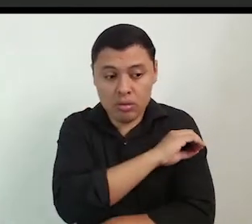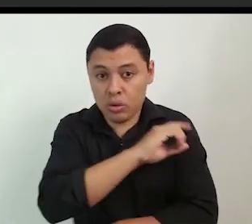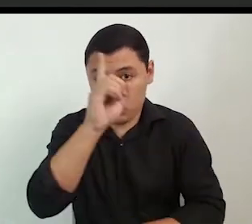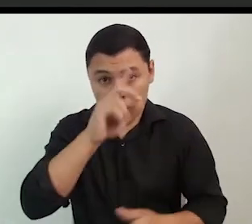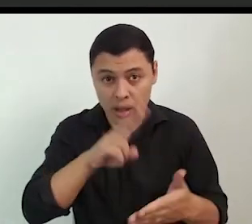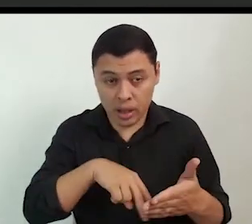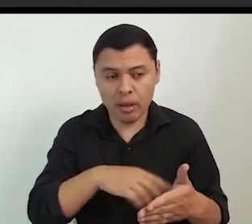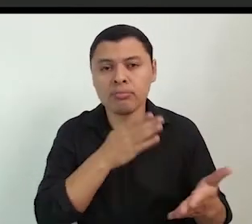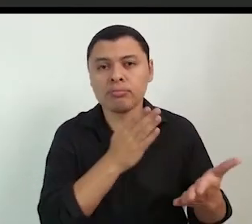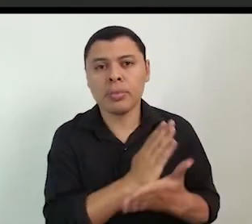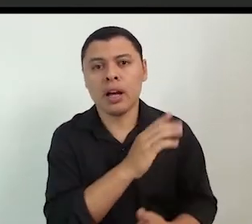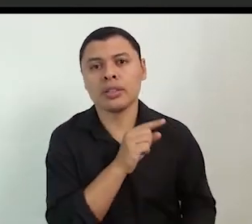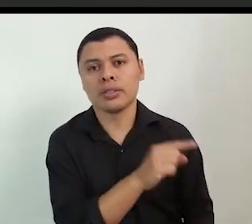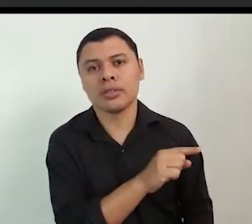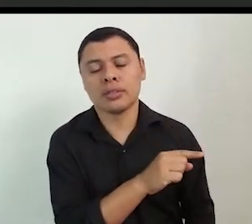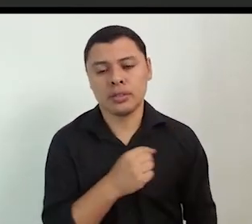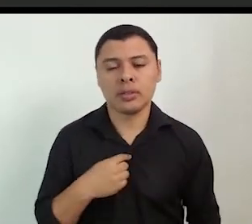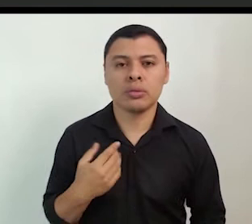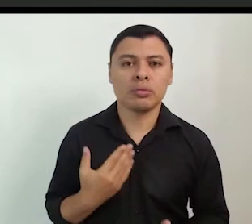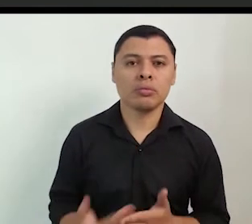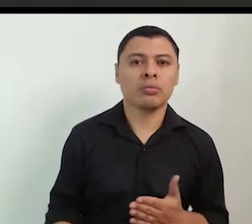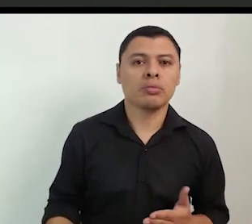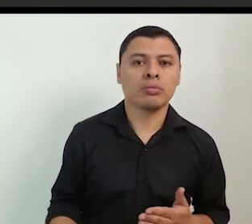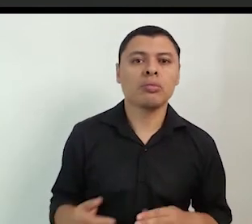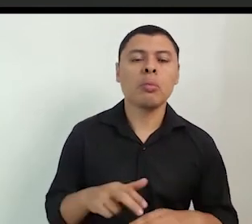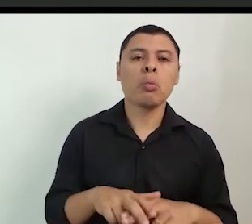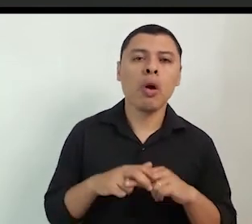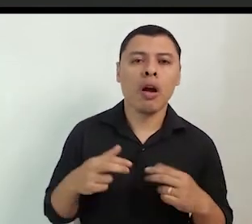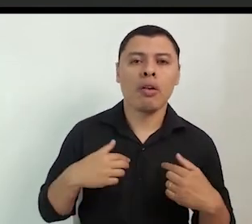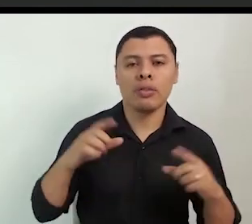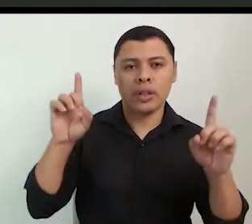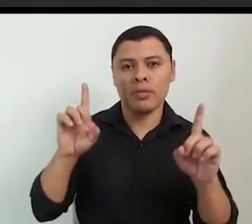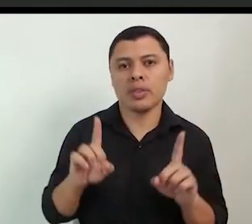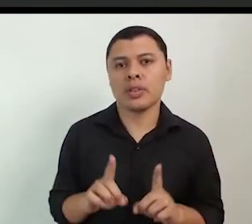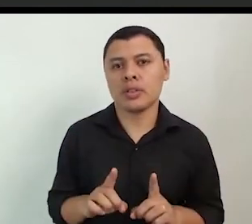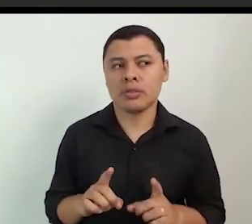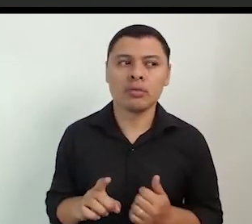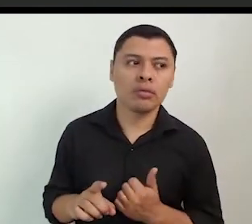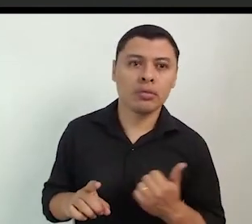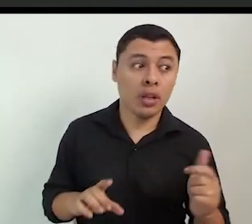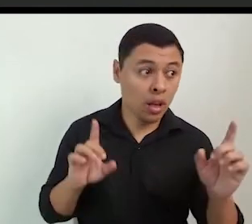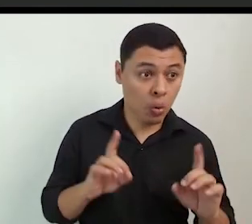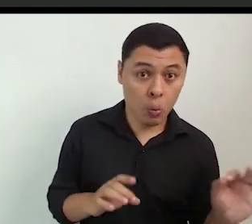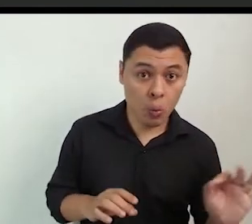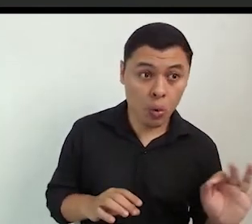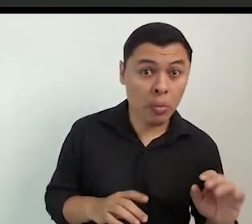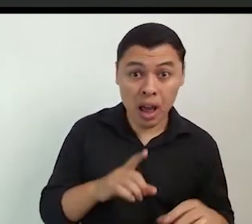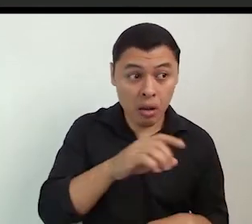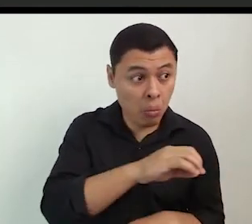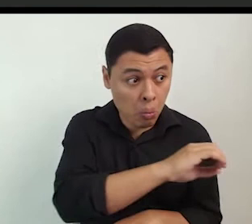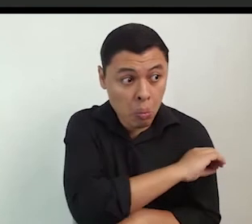semi-analfabeto, porque ele é pessoa com deficiência e talvez o semi-analfabeto não é pessoa com